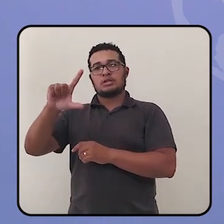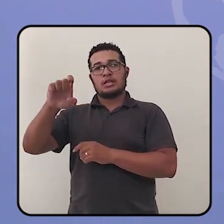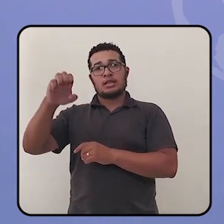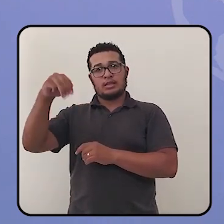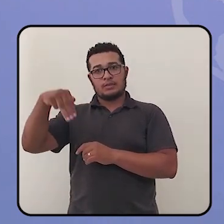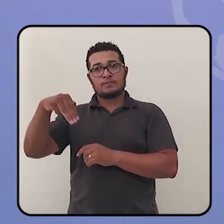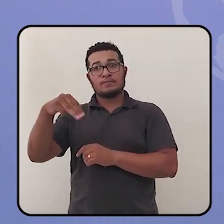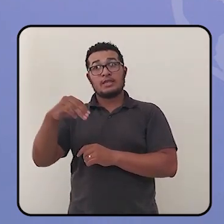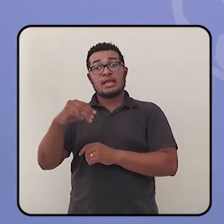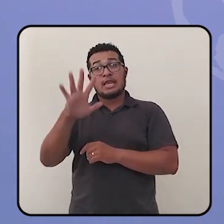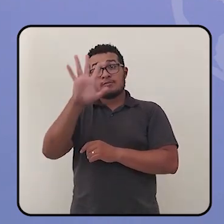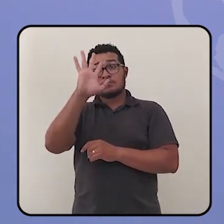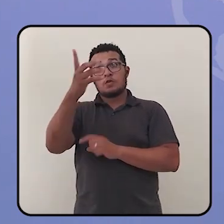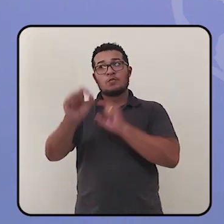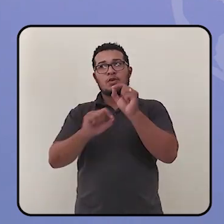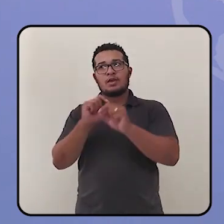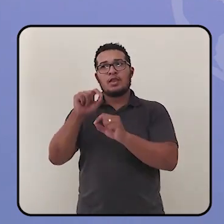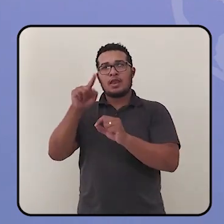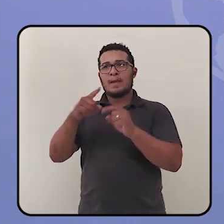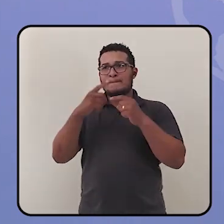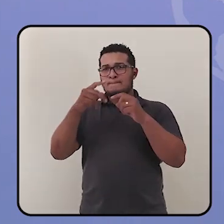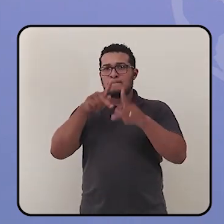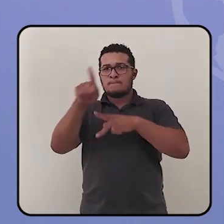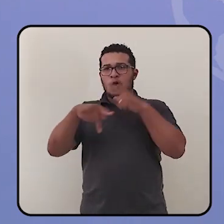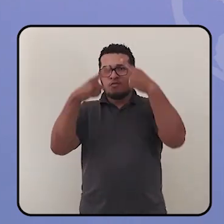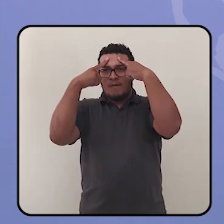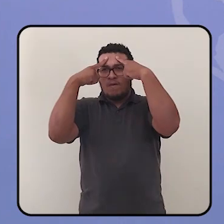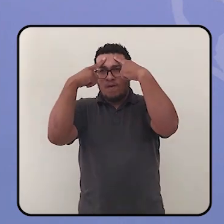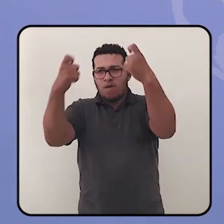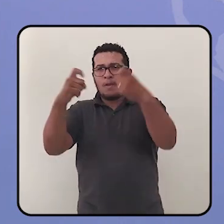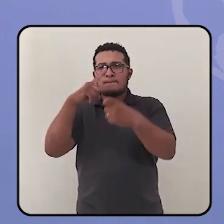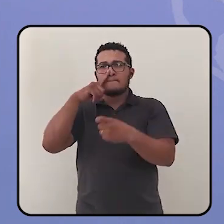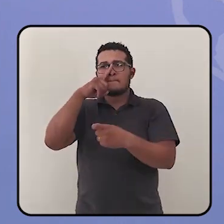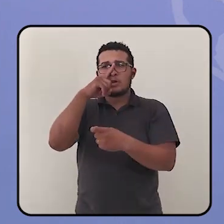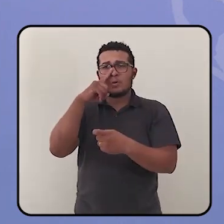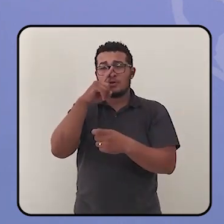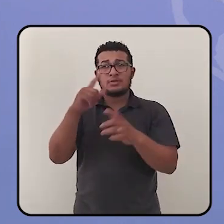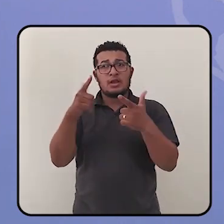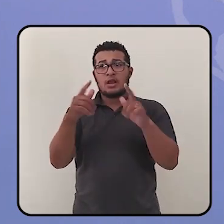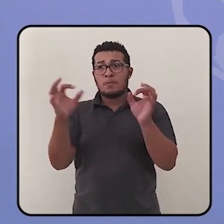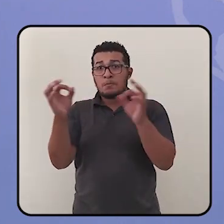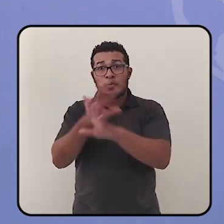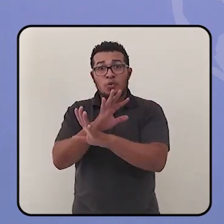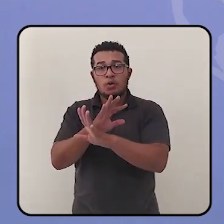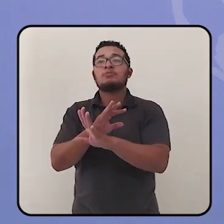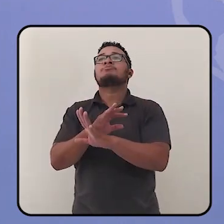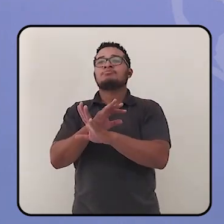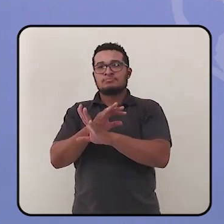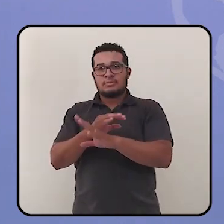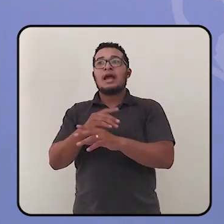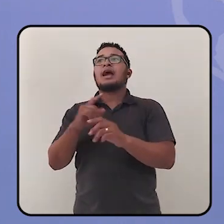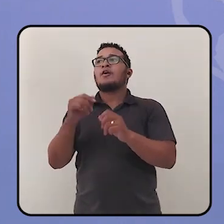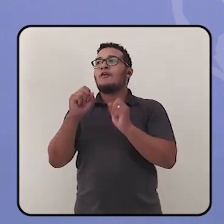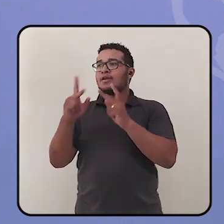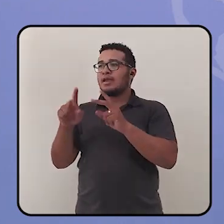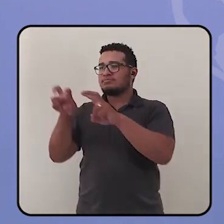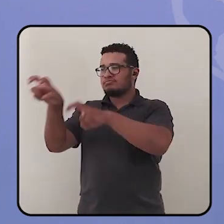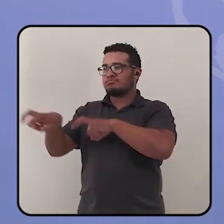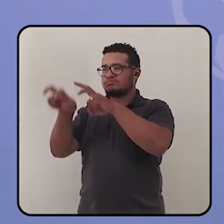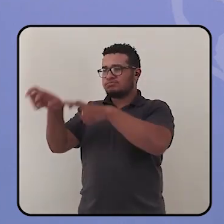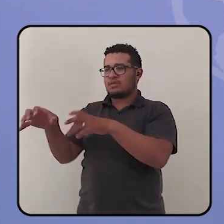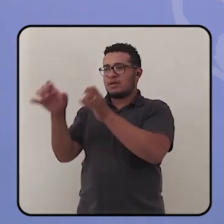que as invasões bárbaras que não existem mais então este foram os motivos pelos quais as cidades